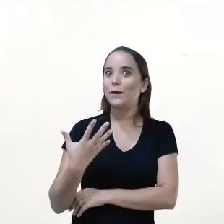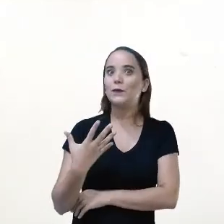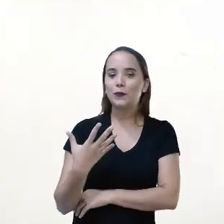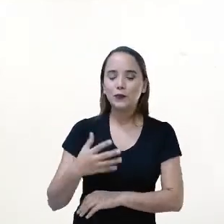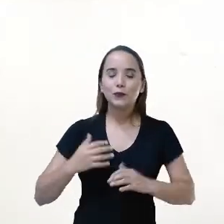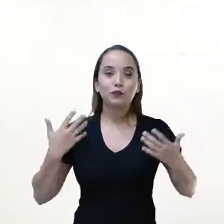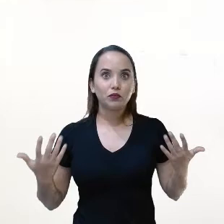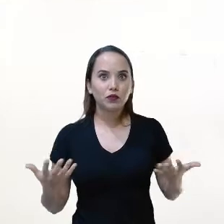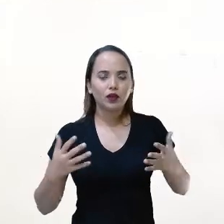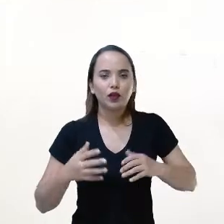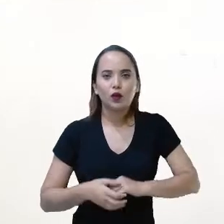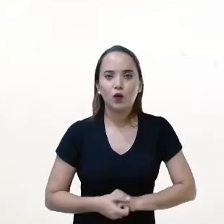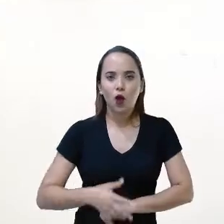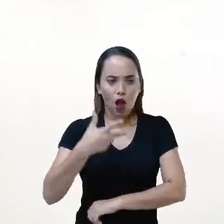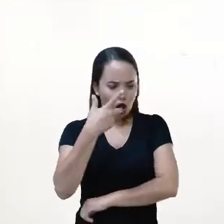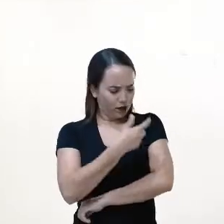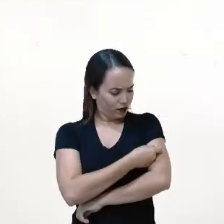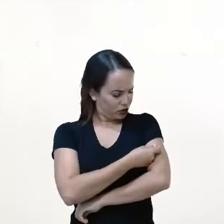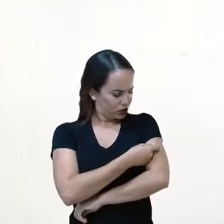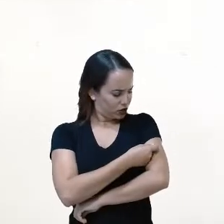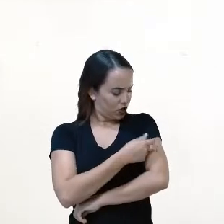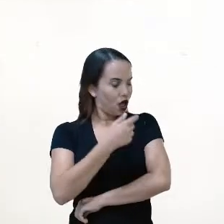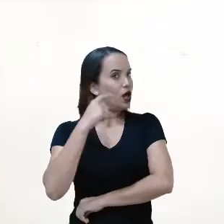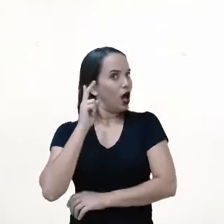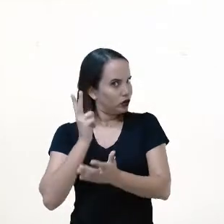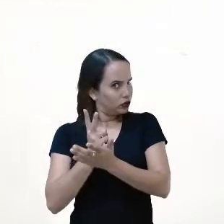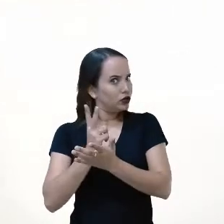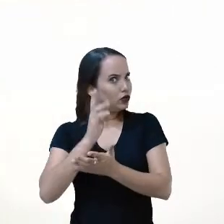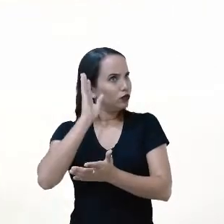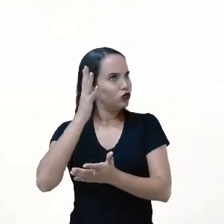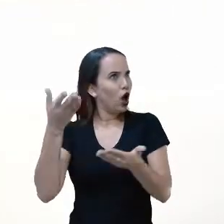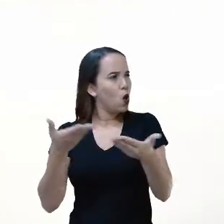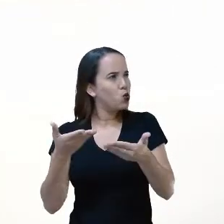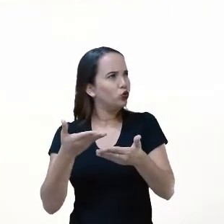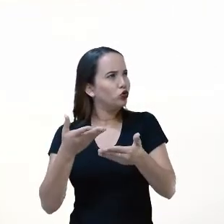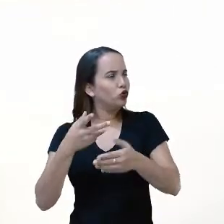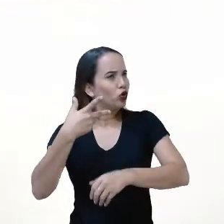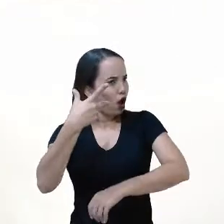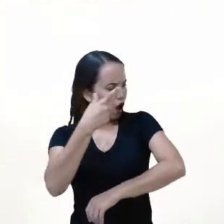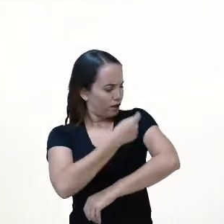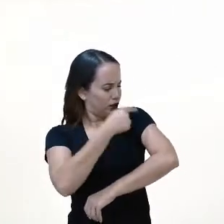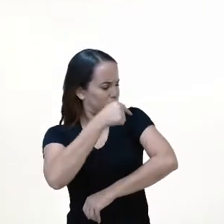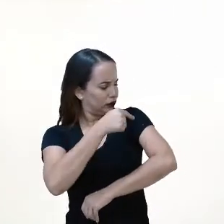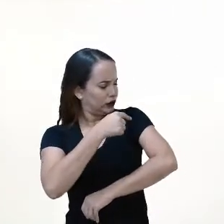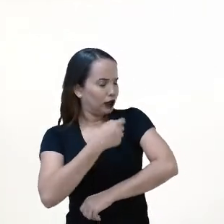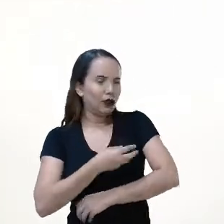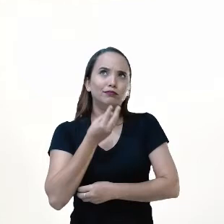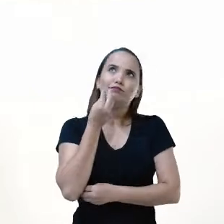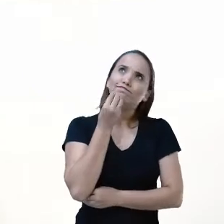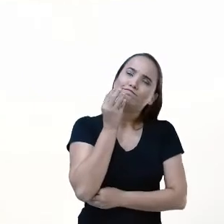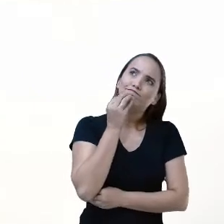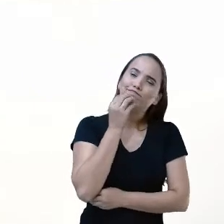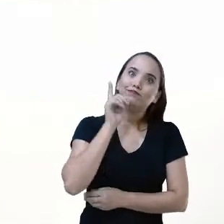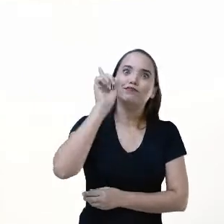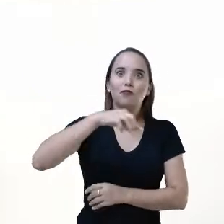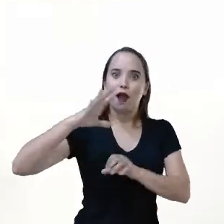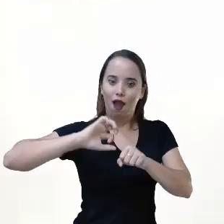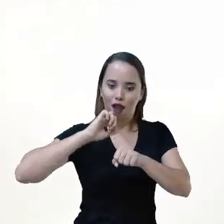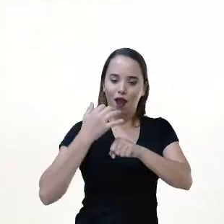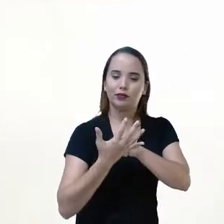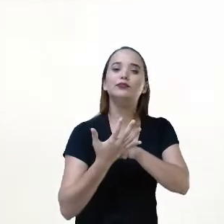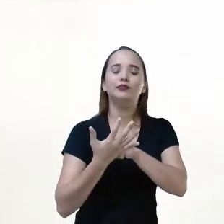em vacina hoje em dia, a gente já lembra logo da pandemia que nós estamos vivendo, da doença que está se espalhando pelo